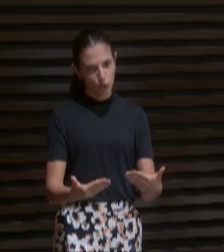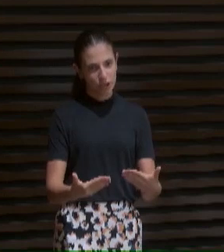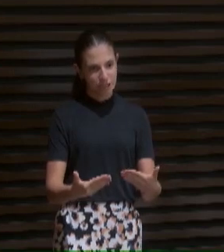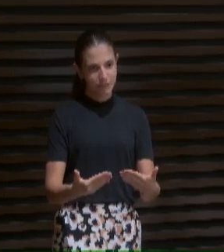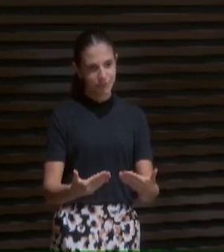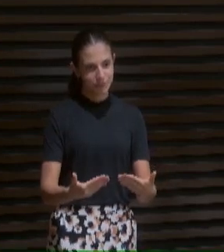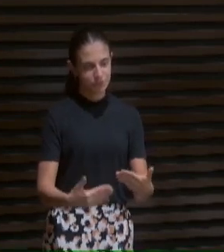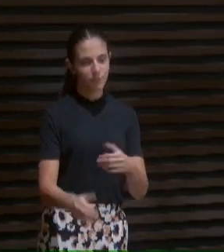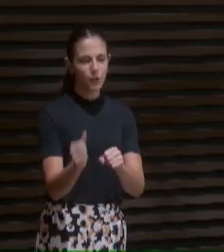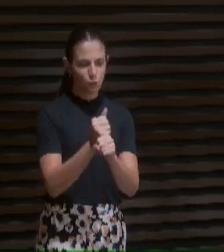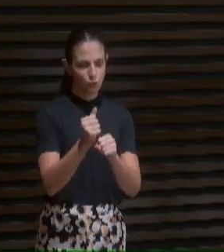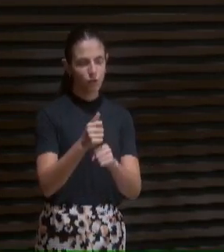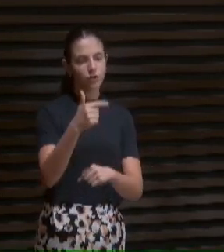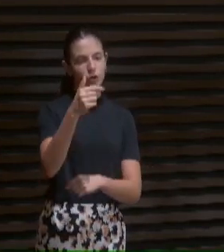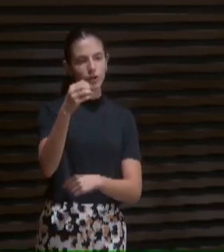no ano de